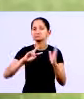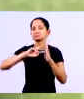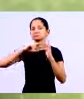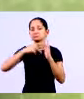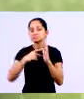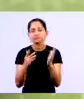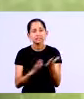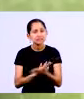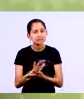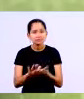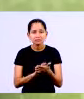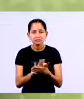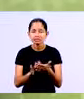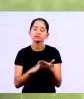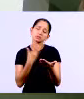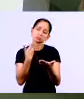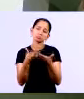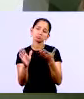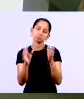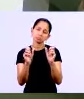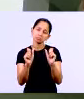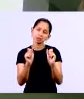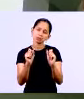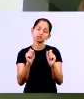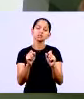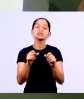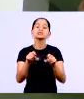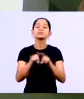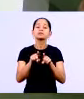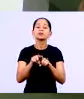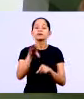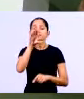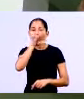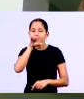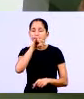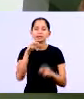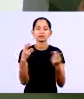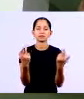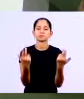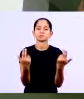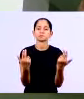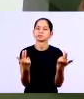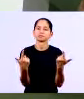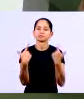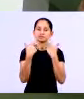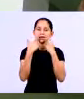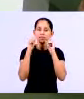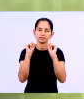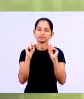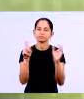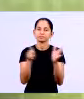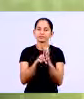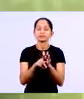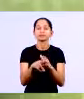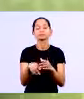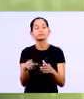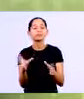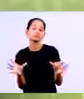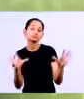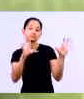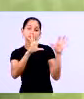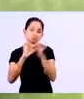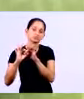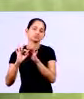significação. Certo, professora Tayane? E a pronúncia é a mesma, a pronúncia não mudou. A pronúncia não mudou. E pelo contexto você percebe